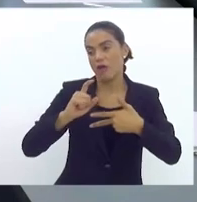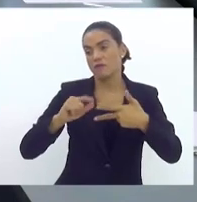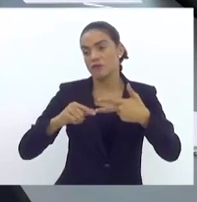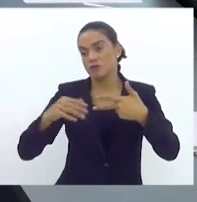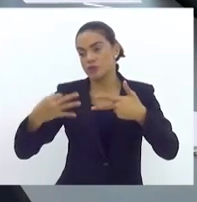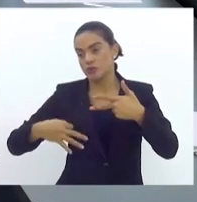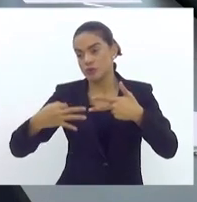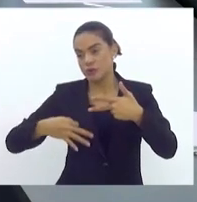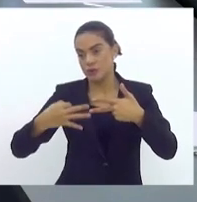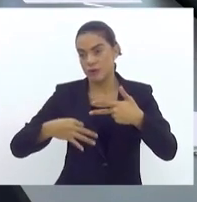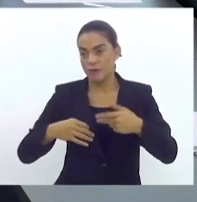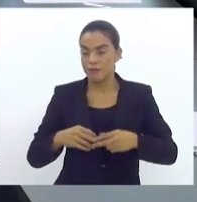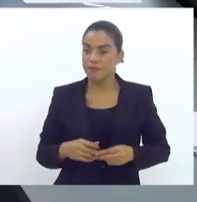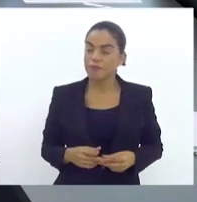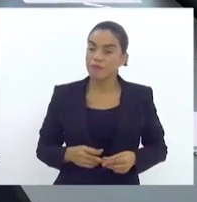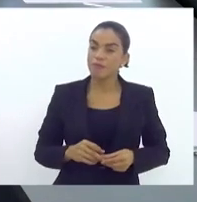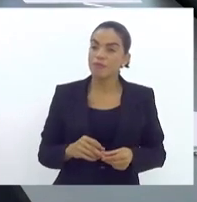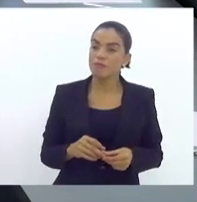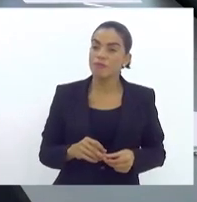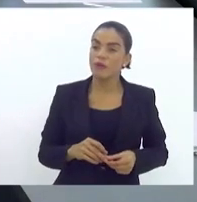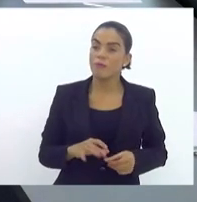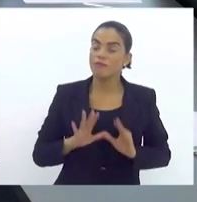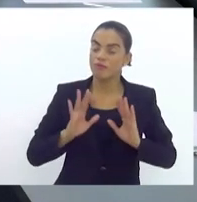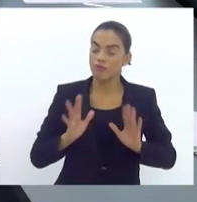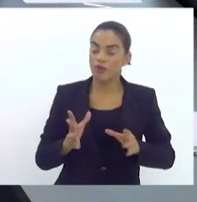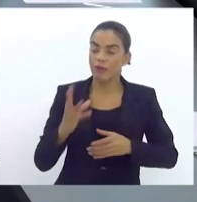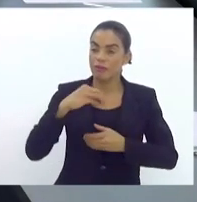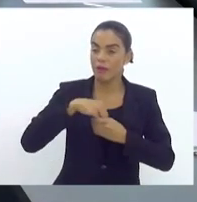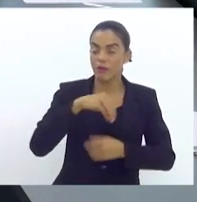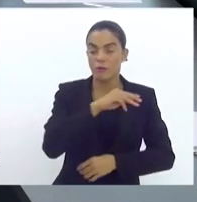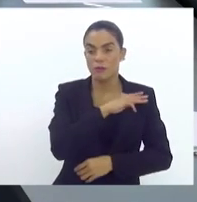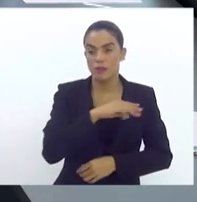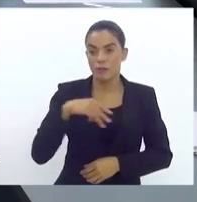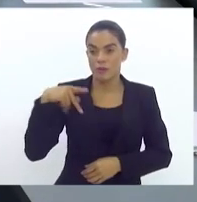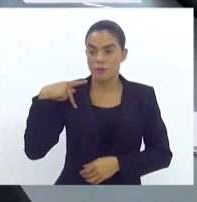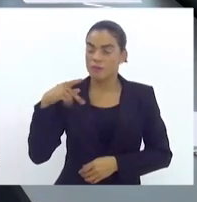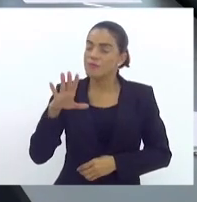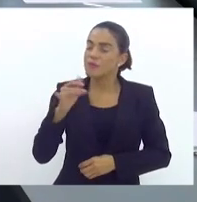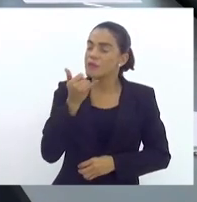Ministério Público inclusive já foi levado no âmbito interno do Ministério Público